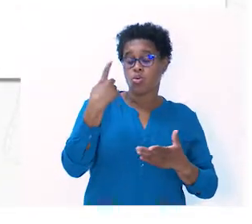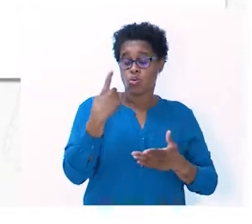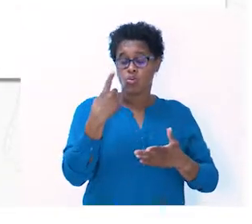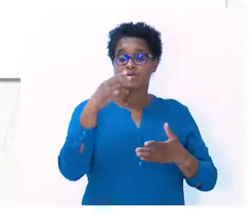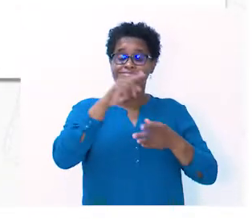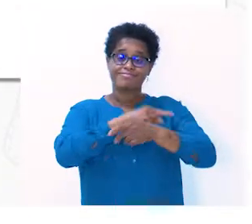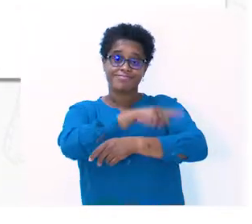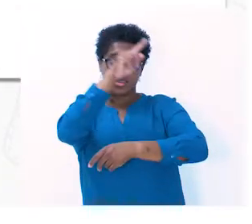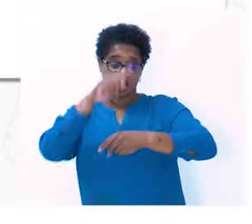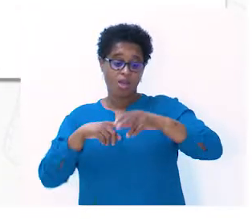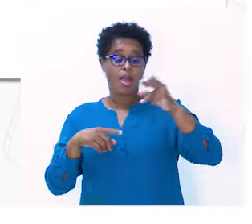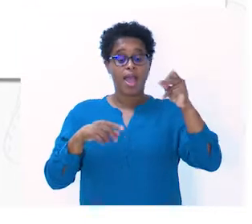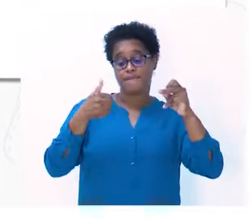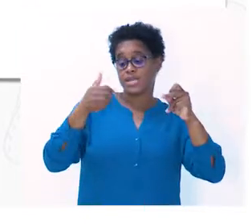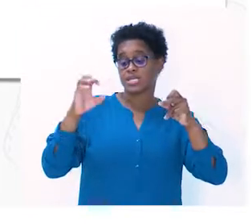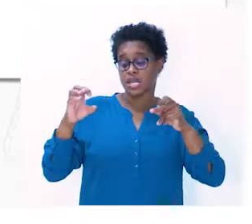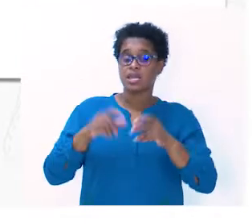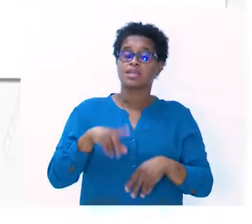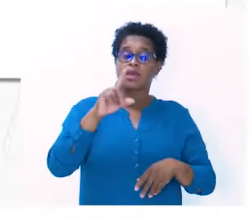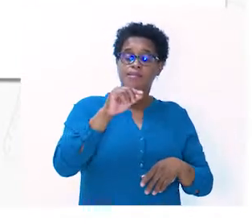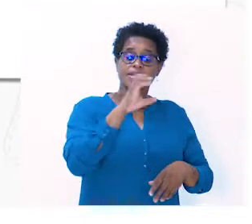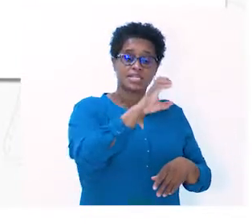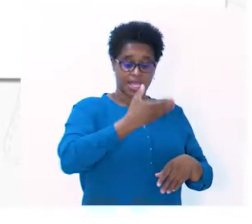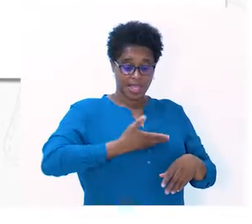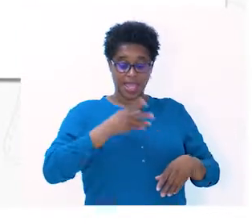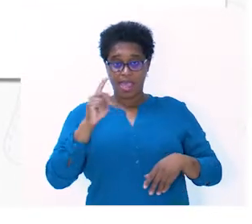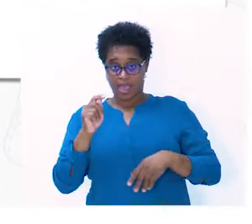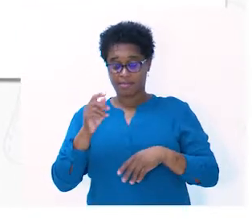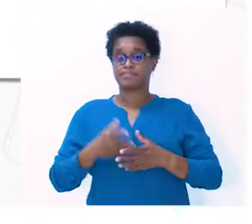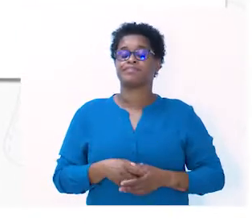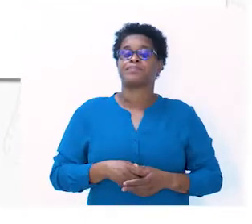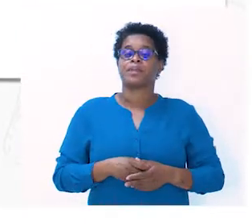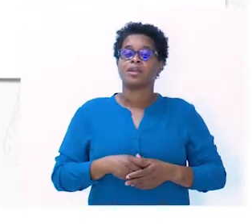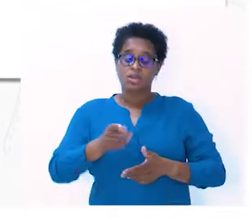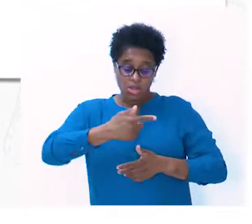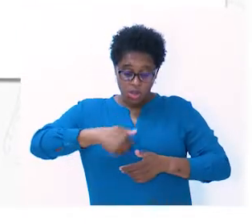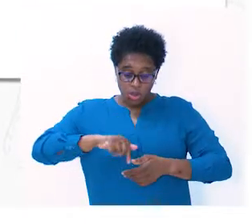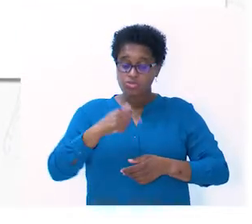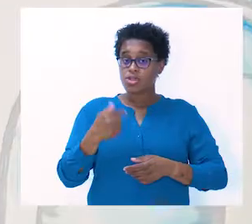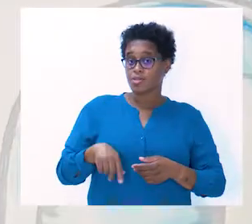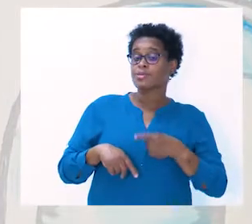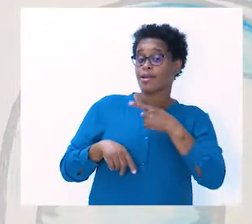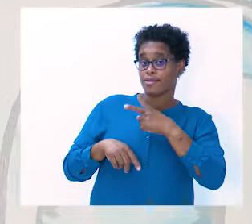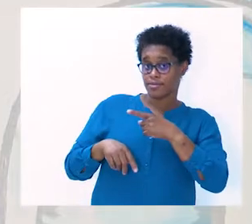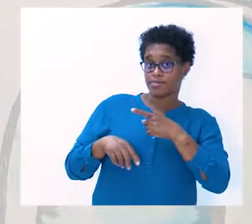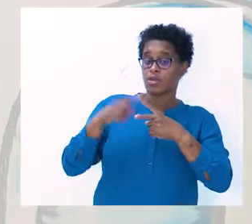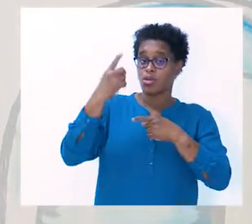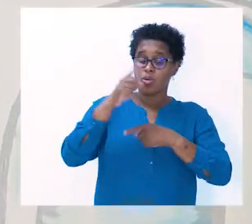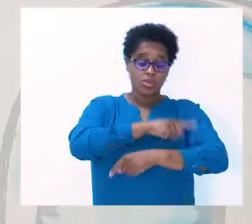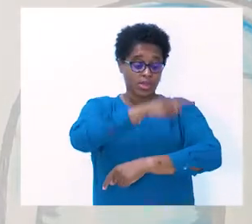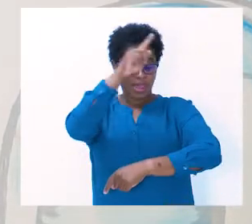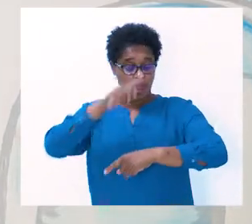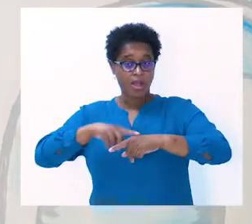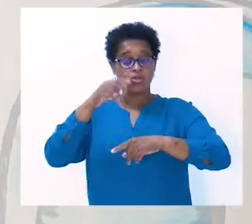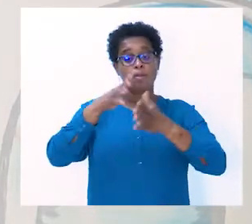triângulos ABC e CDE, tais que nós temos aqui um triângulo